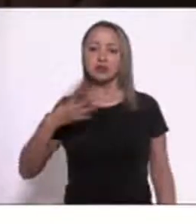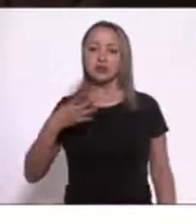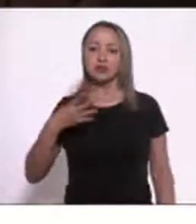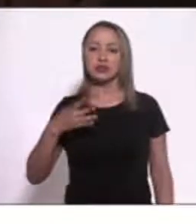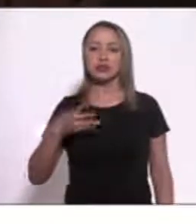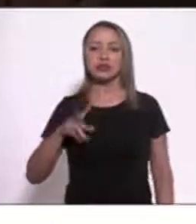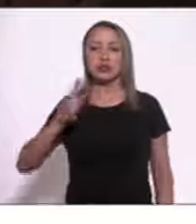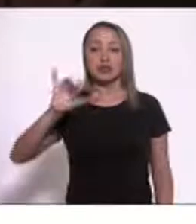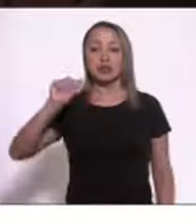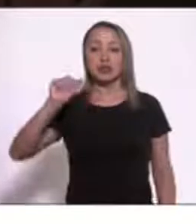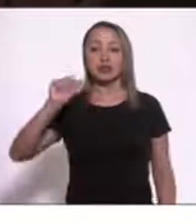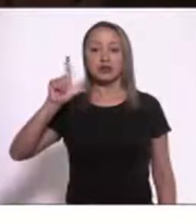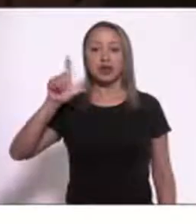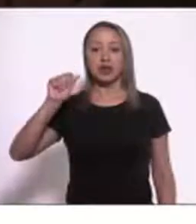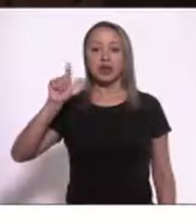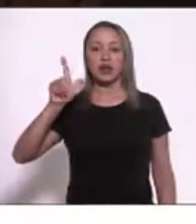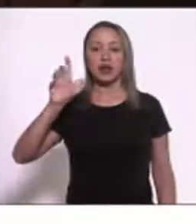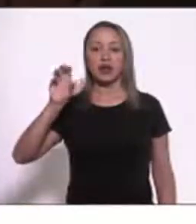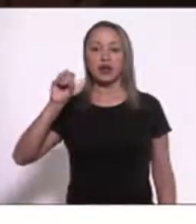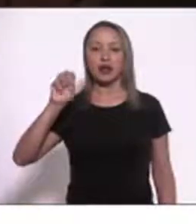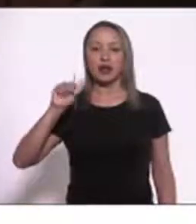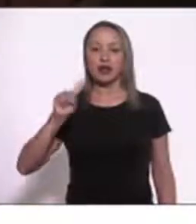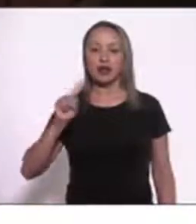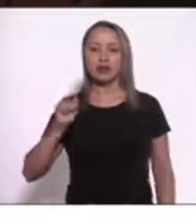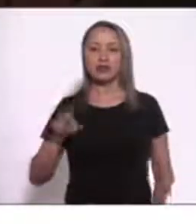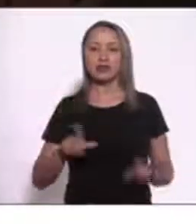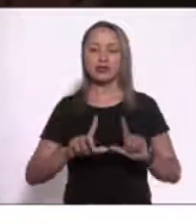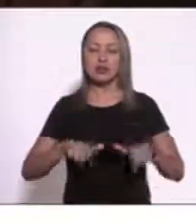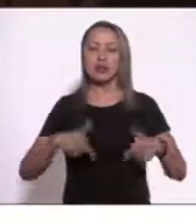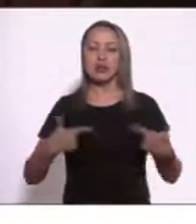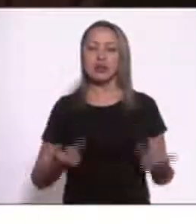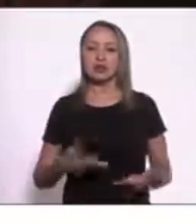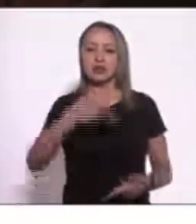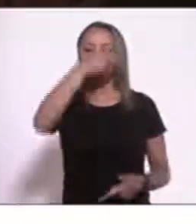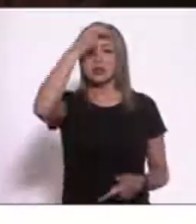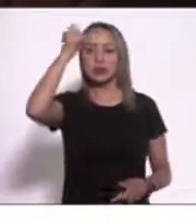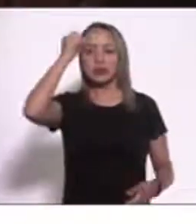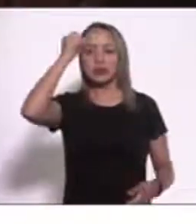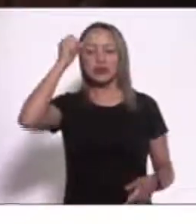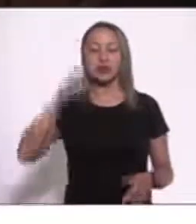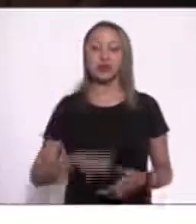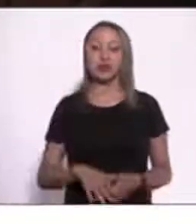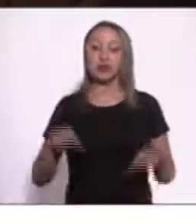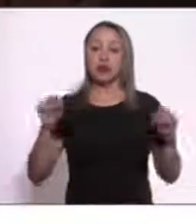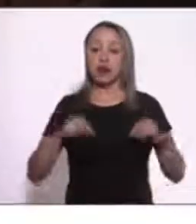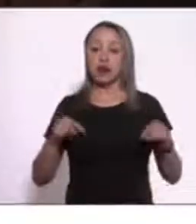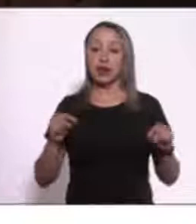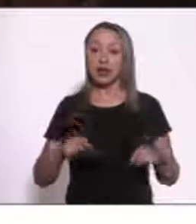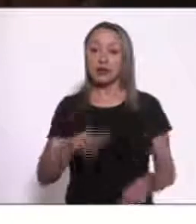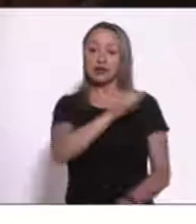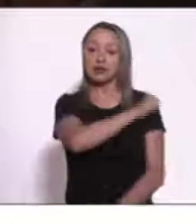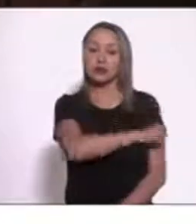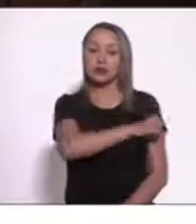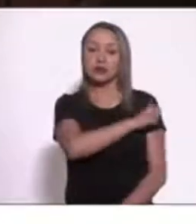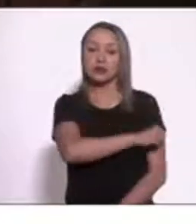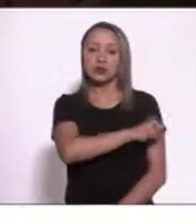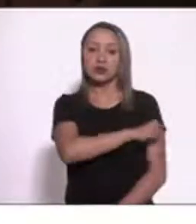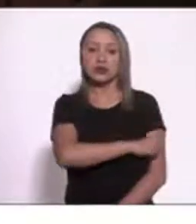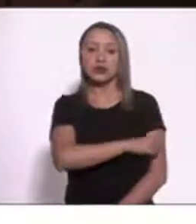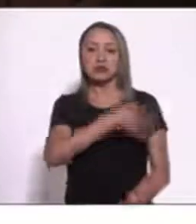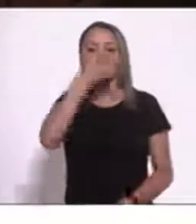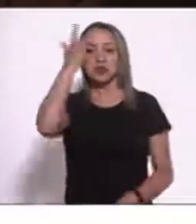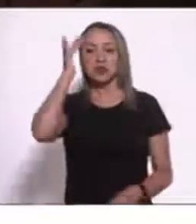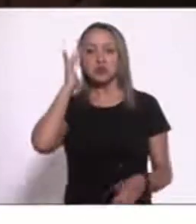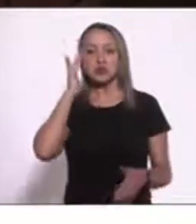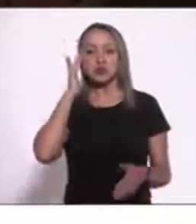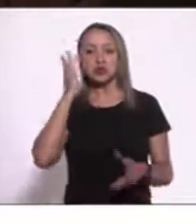Via Lagos. A recente ação do prefeito Marcelo Crivella, aqui na capital, ainda que possa ser